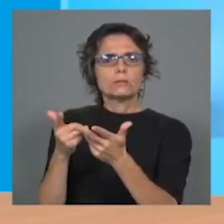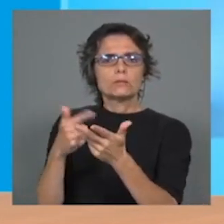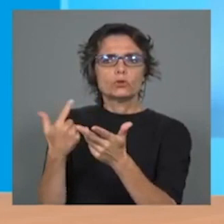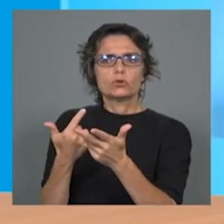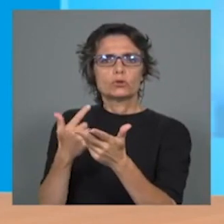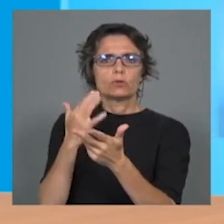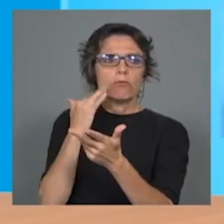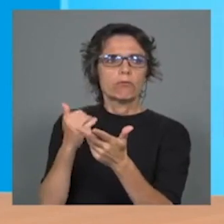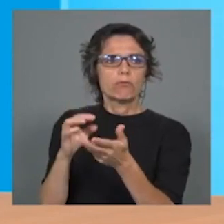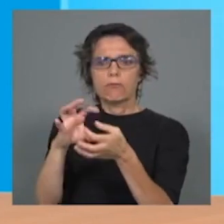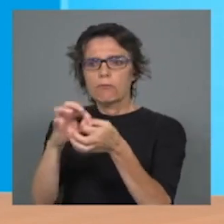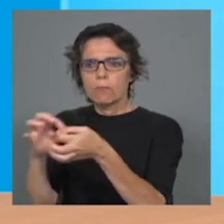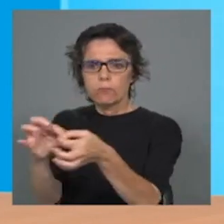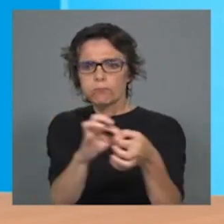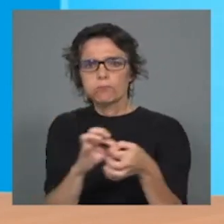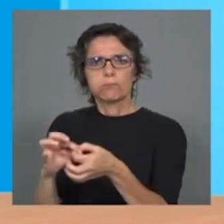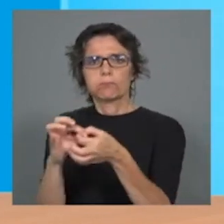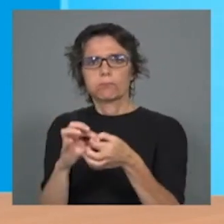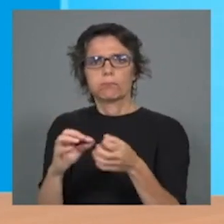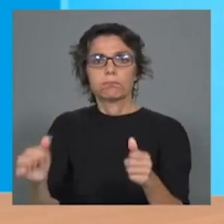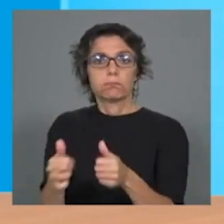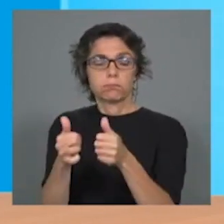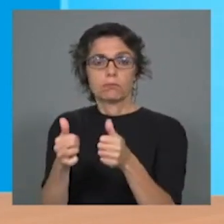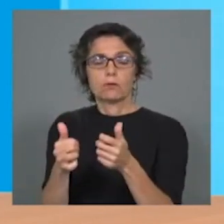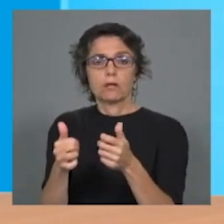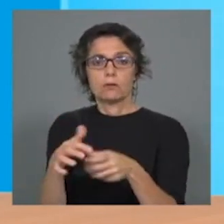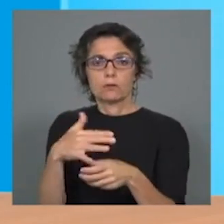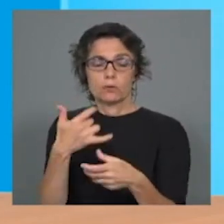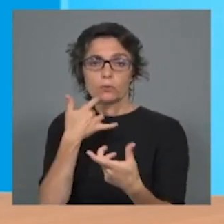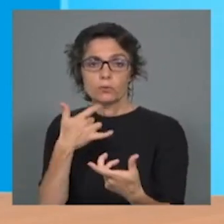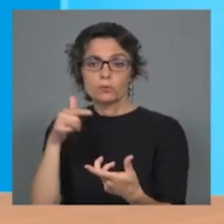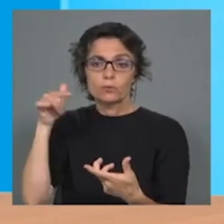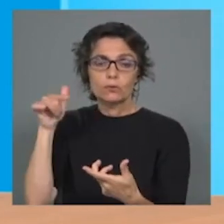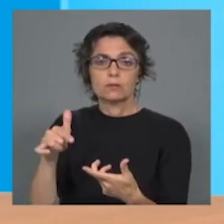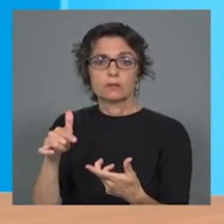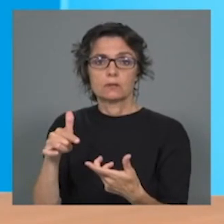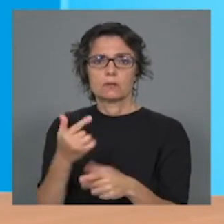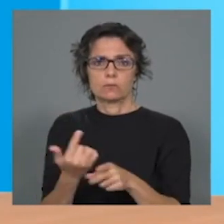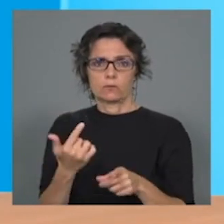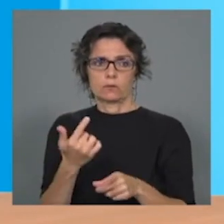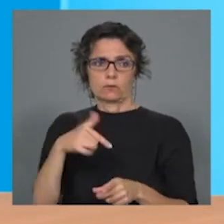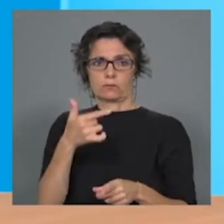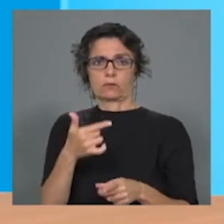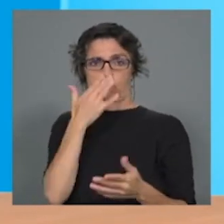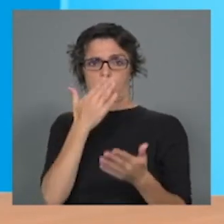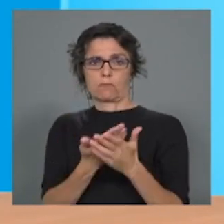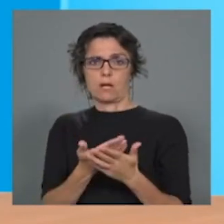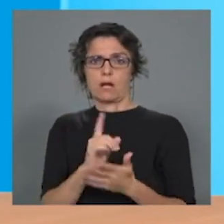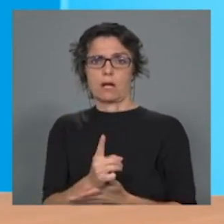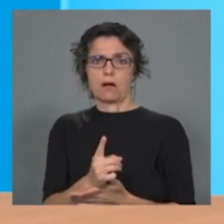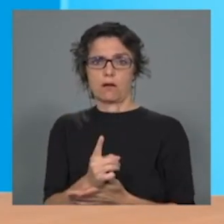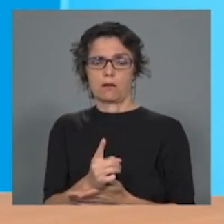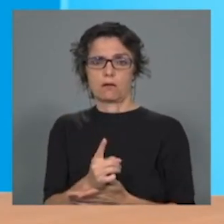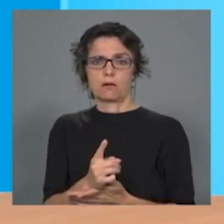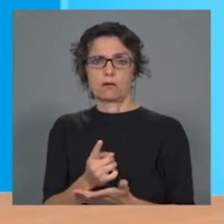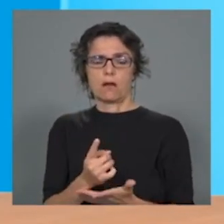colaborando e tentando melhorar a situação de todos. Porque é inqualificável havendo, hoje em dia,